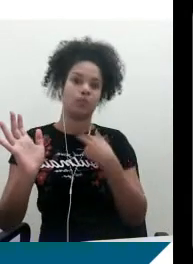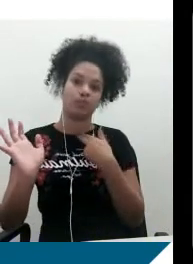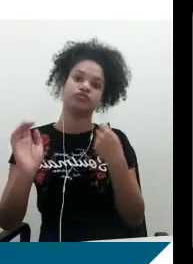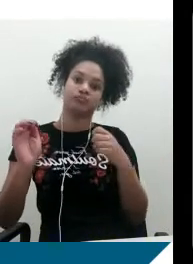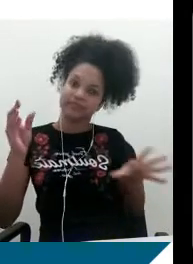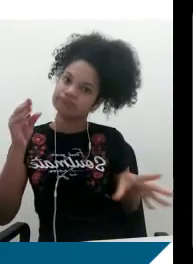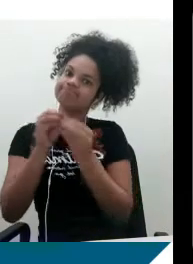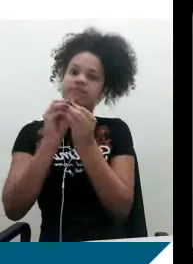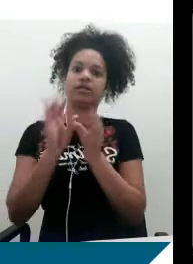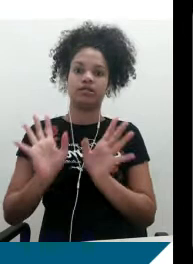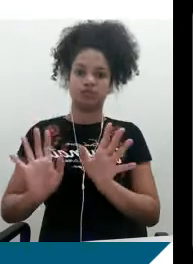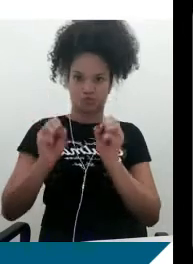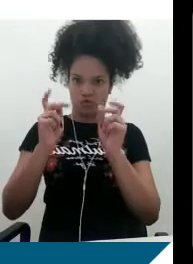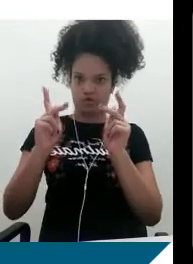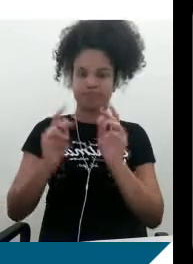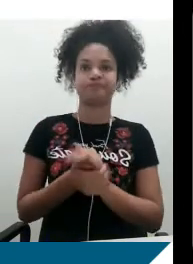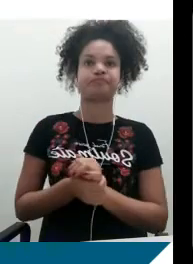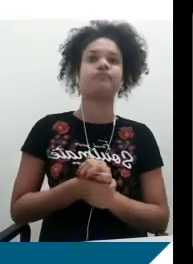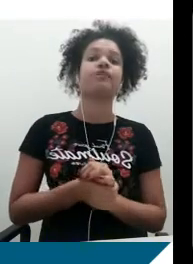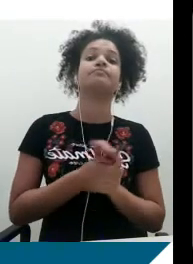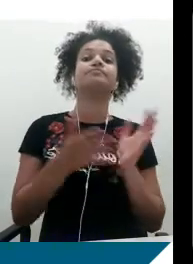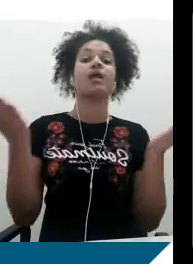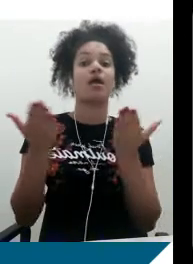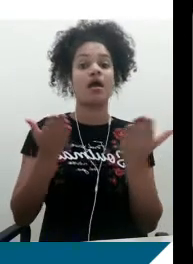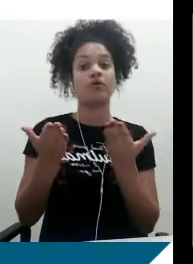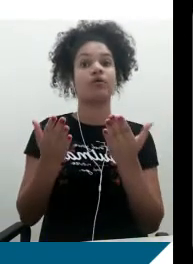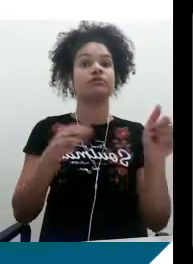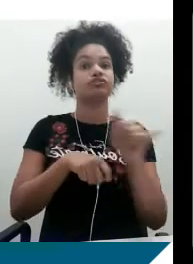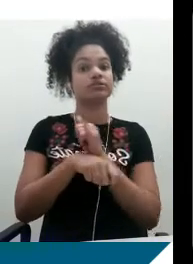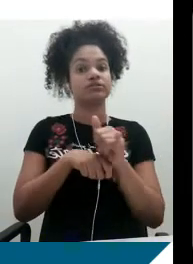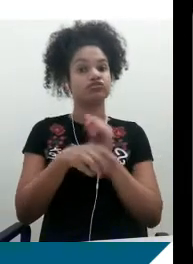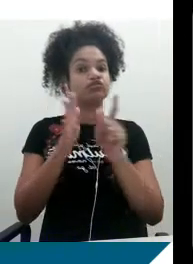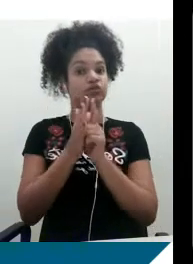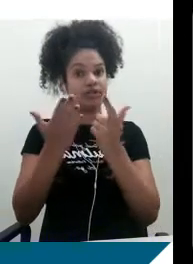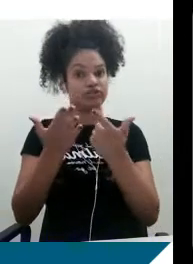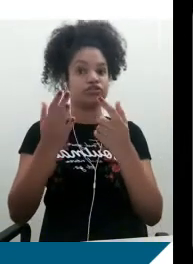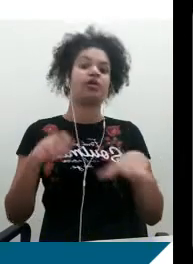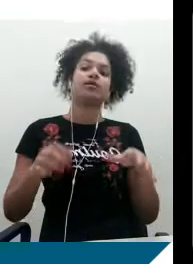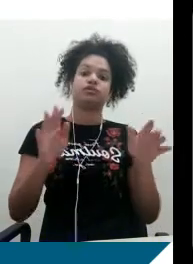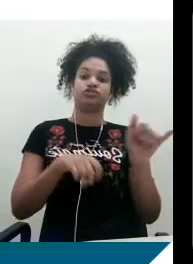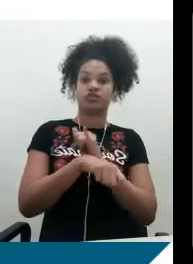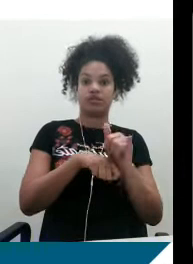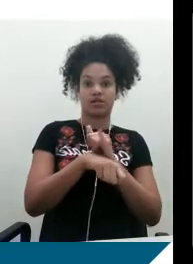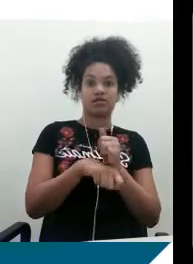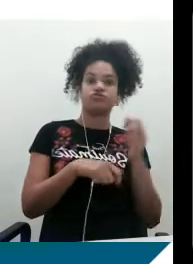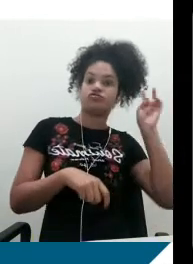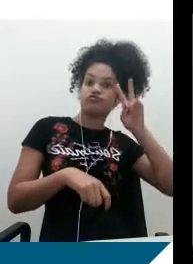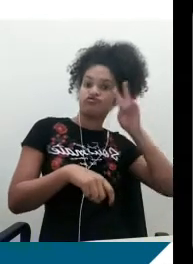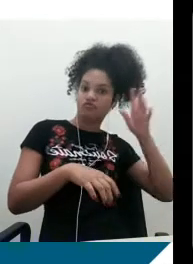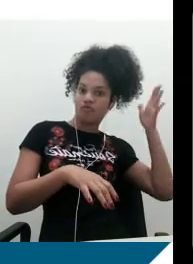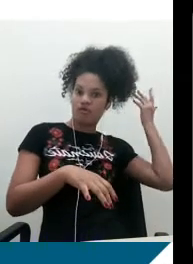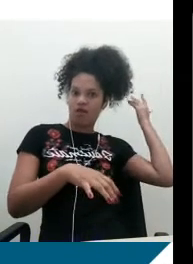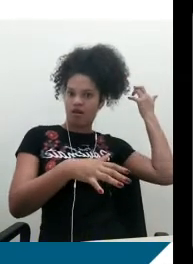Bom, nesse segundo slide vocês vão ver a sequência, que é estratégia jornalística e estratégia histórica, ok? Mais uma